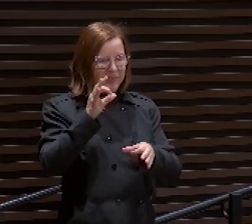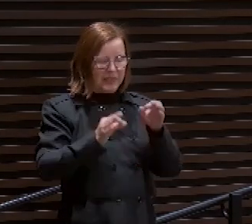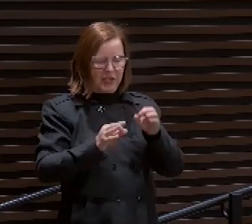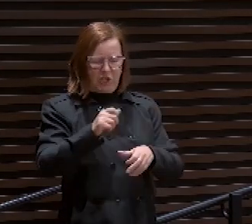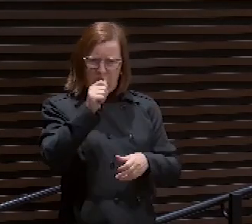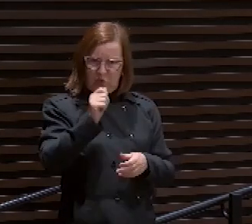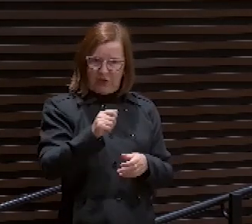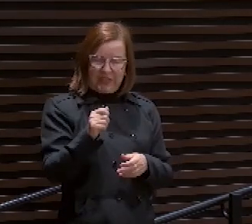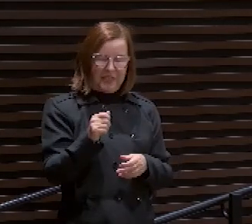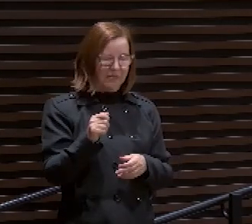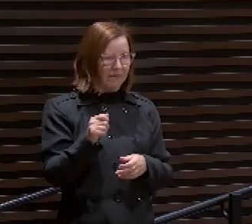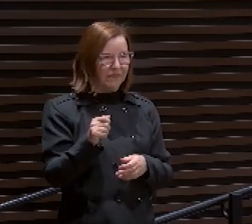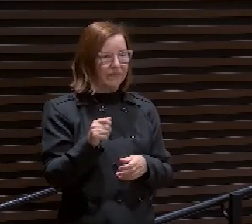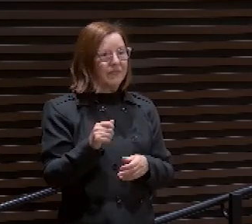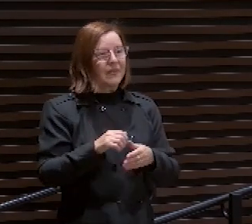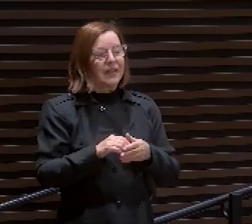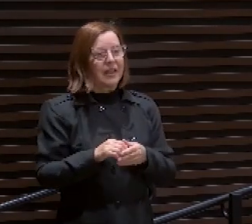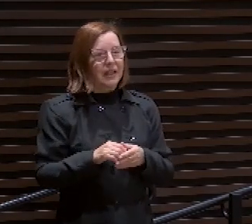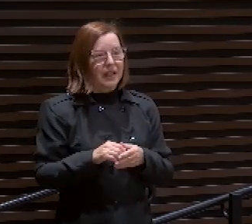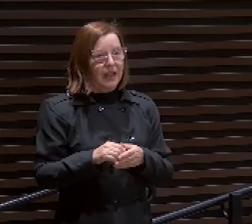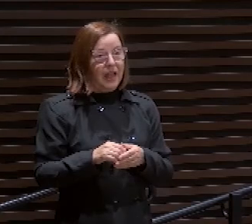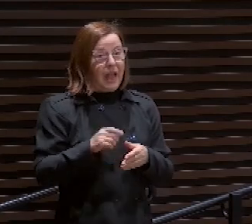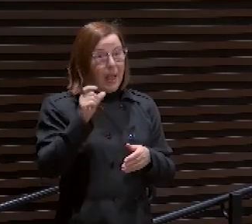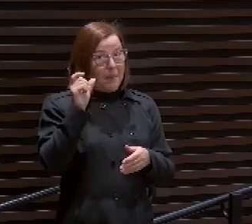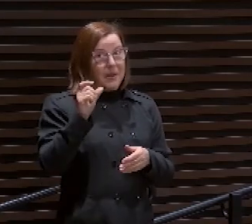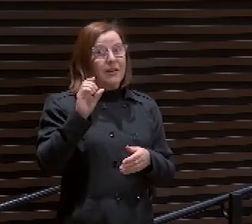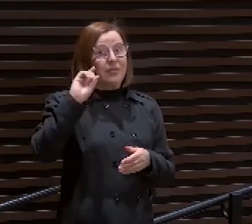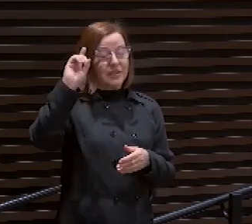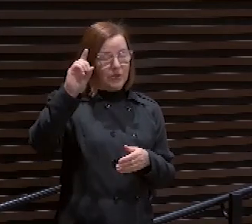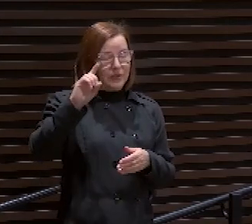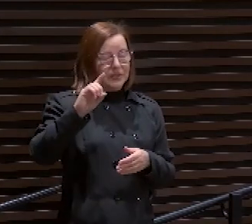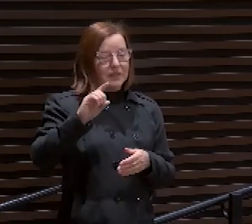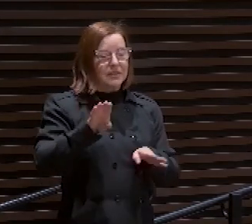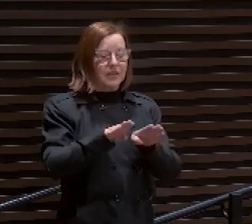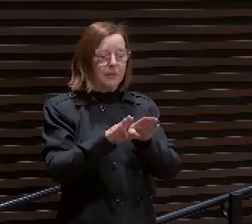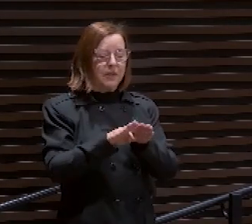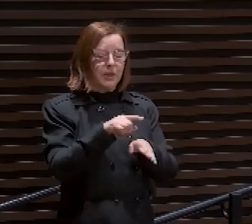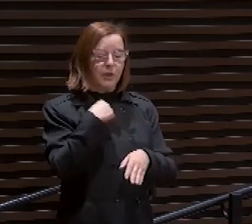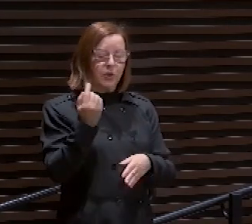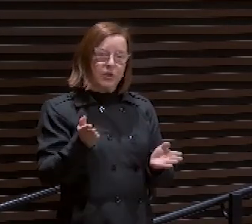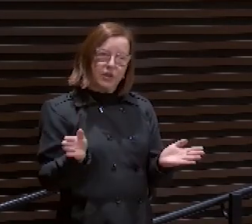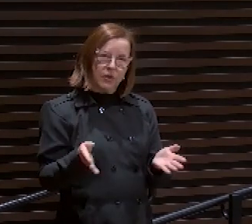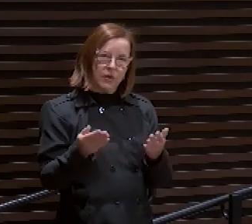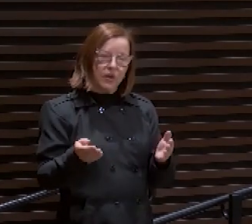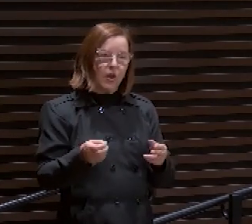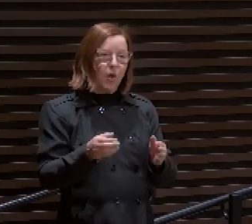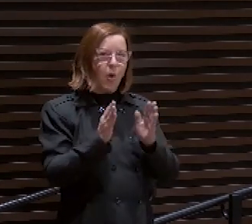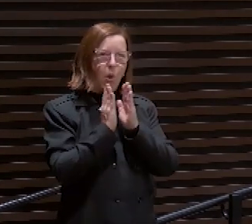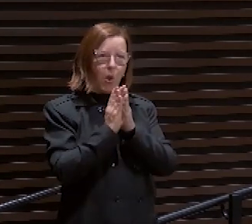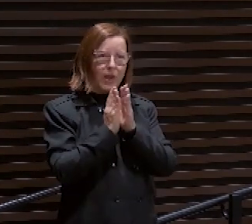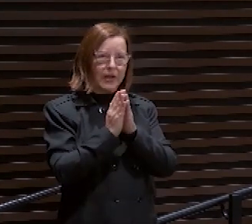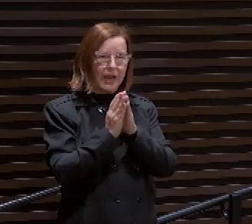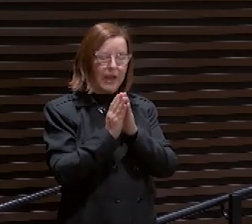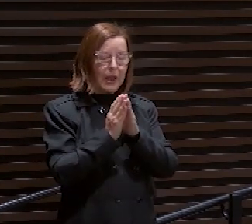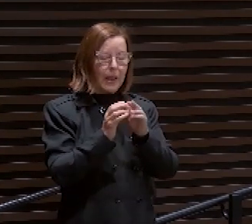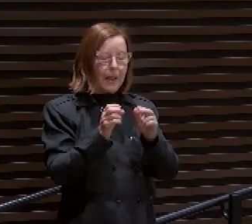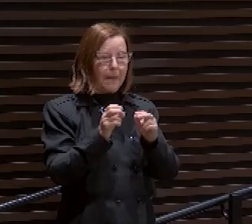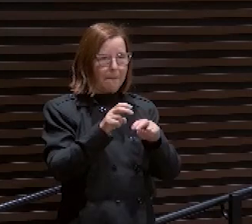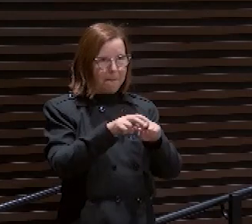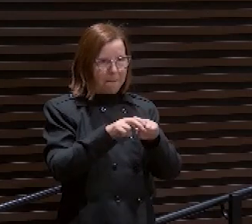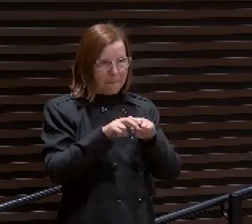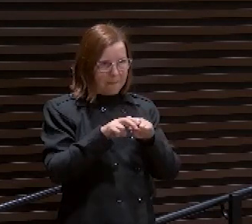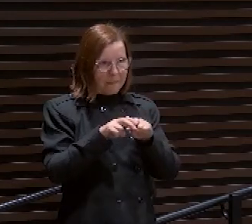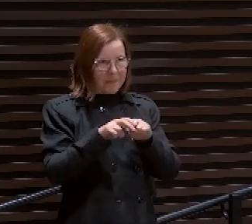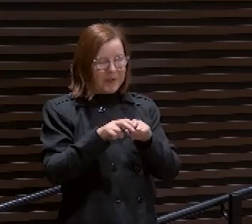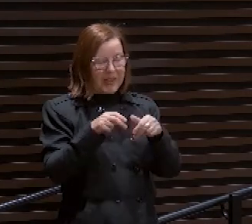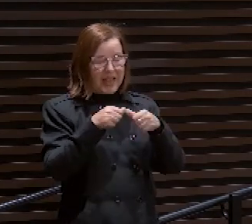traga justiça. Agora, a palavra também nos encoraja para que a gente ore para que essas pessoas sejam alcançadas pela mesma graça que nos